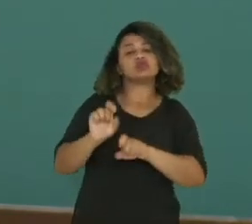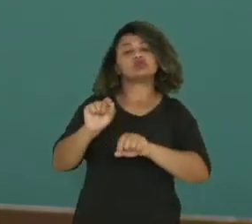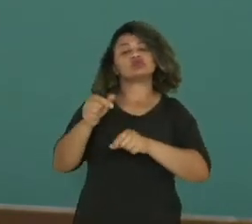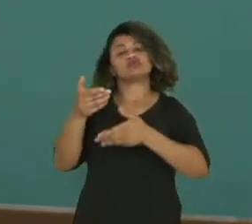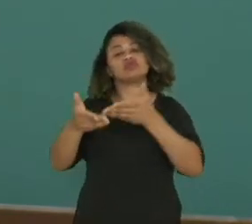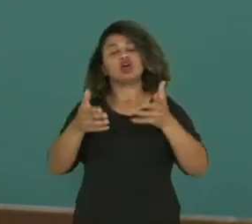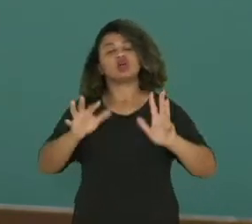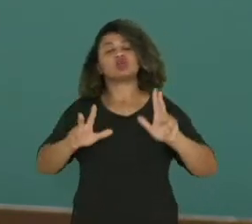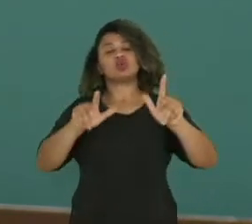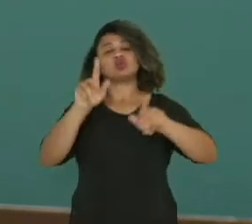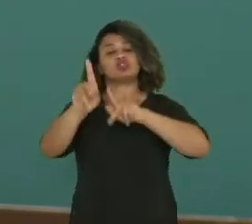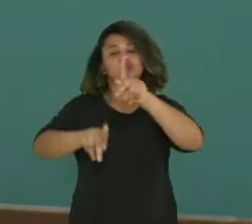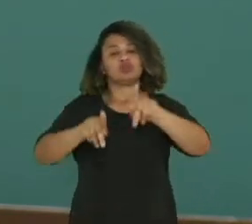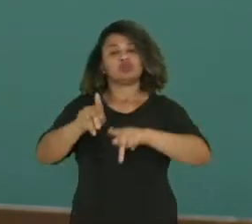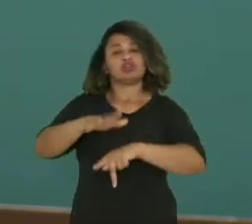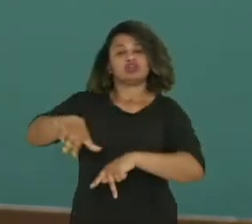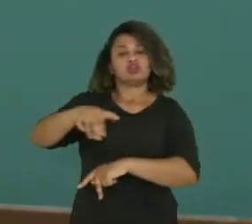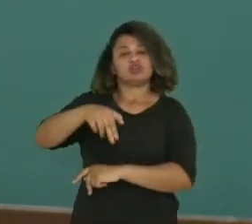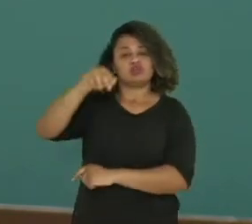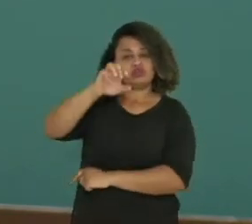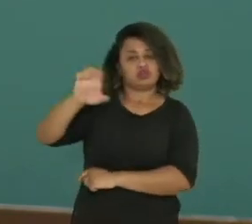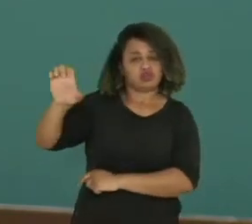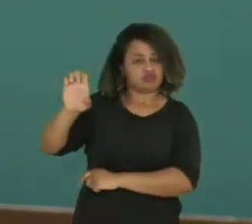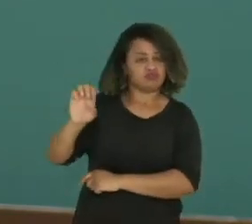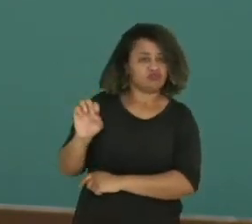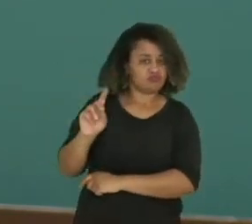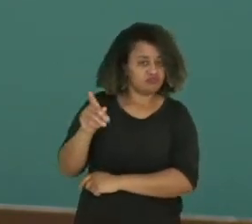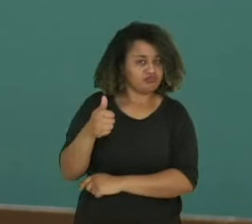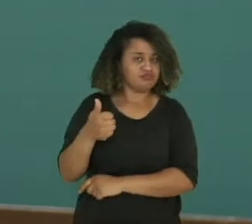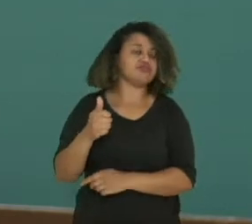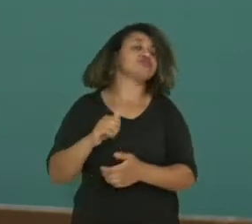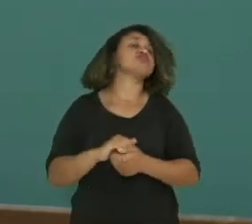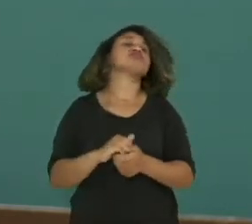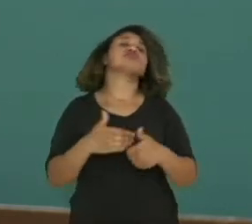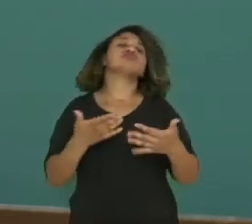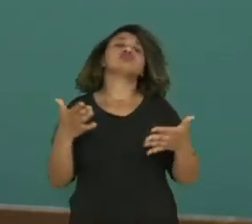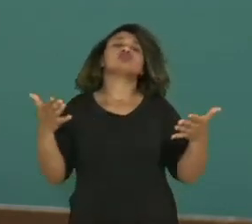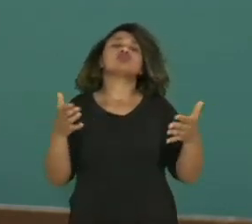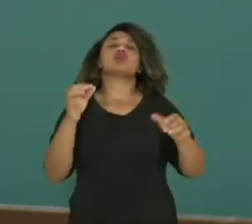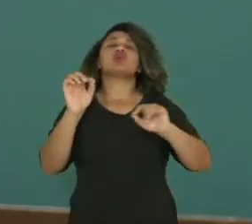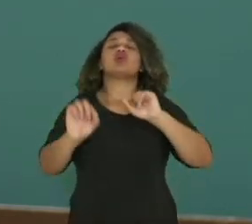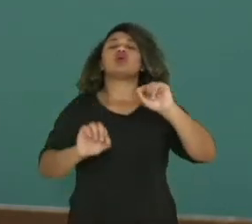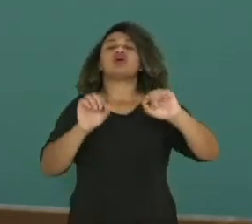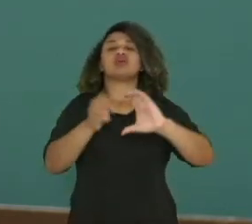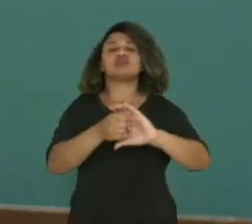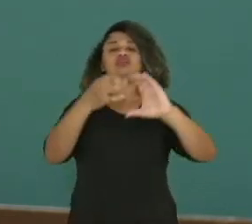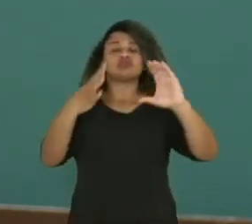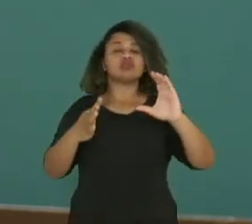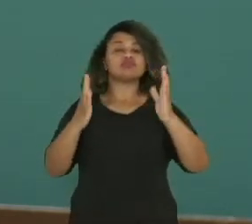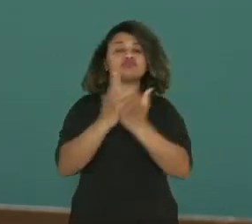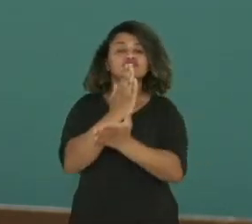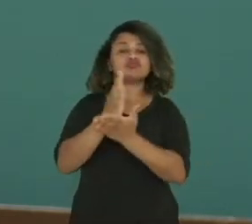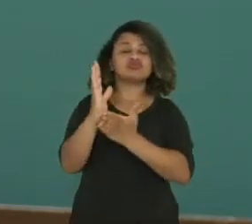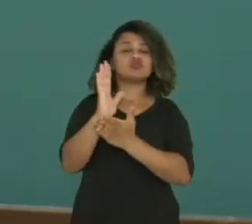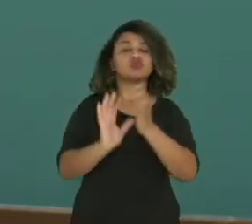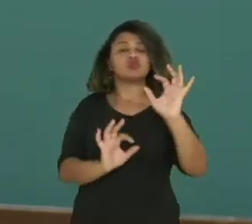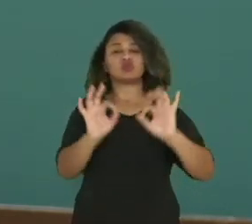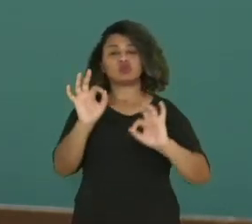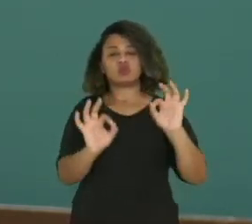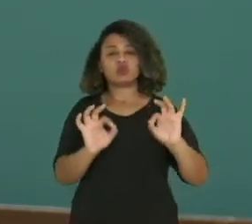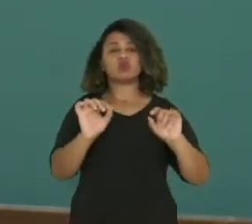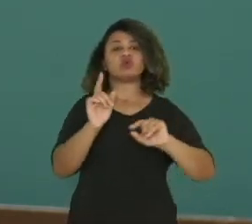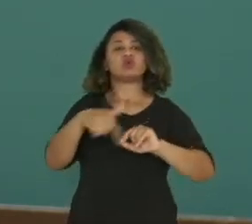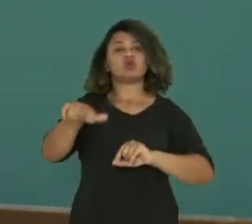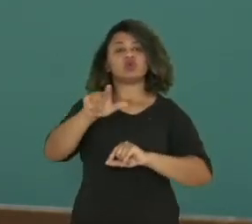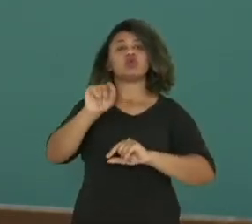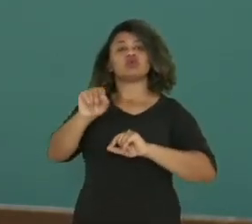a população desta parte do Nordeste, certo? E aí vamos para uma característica de divisão. Então, a Zona da